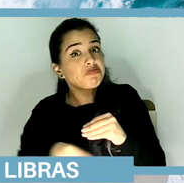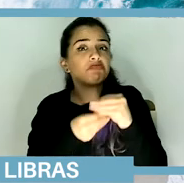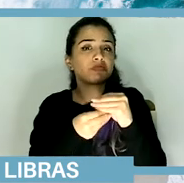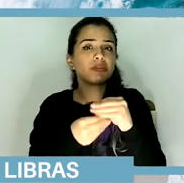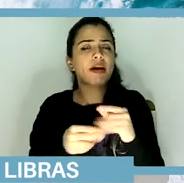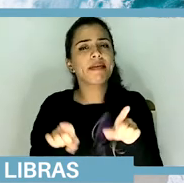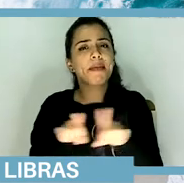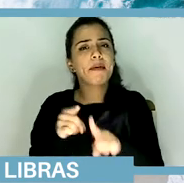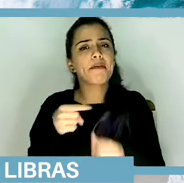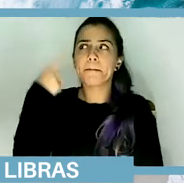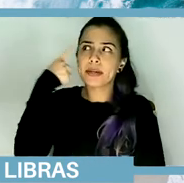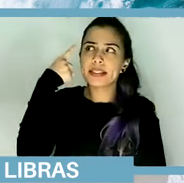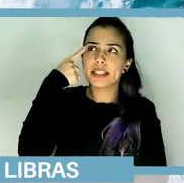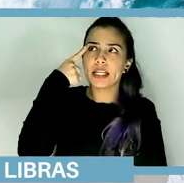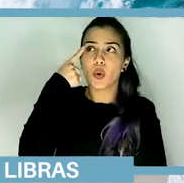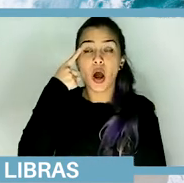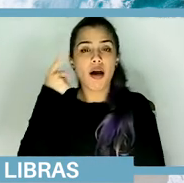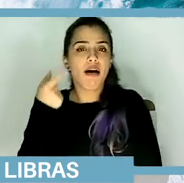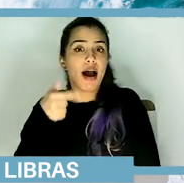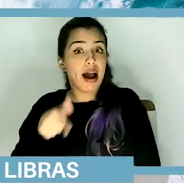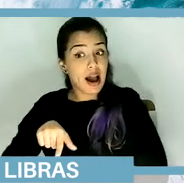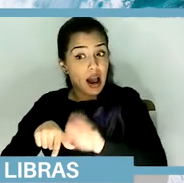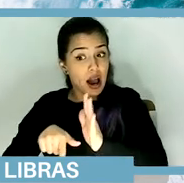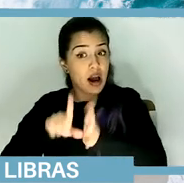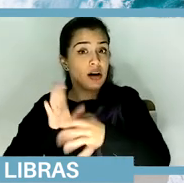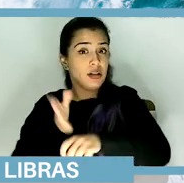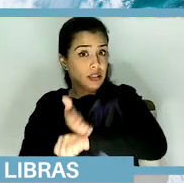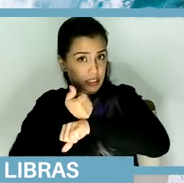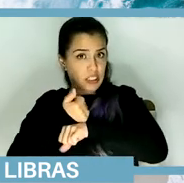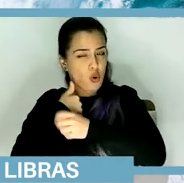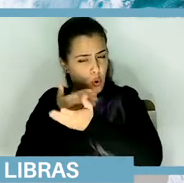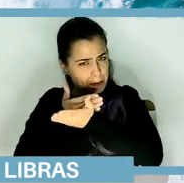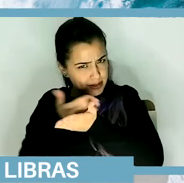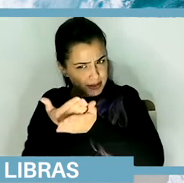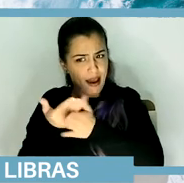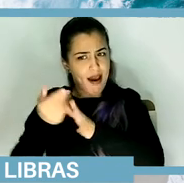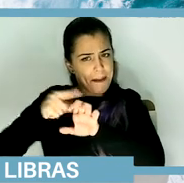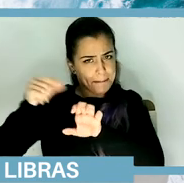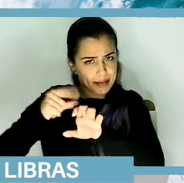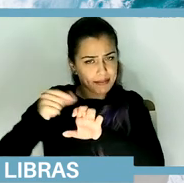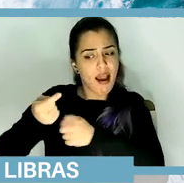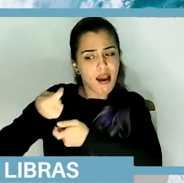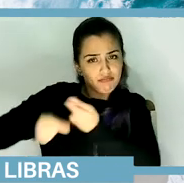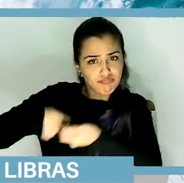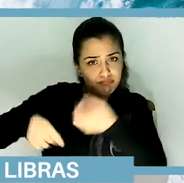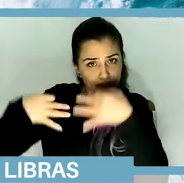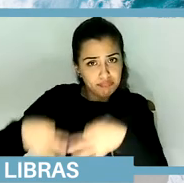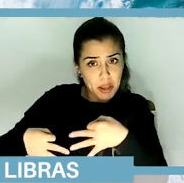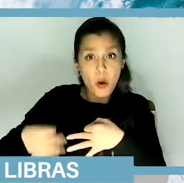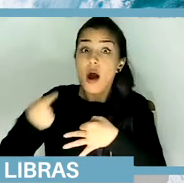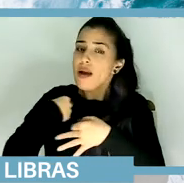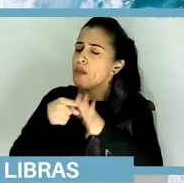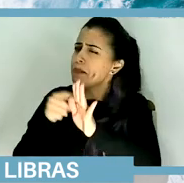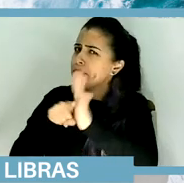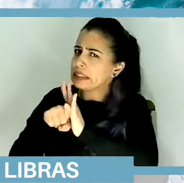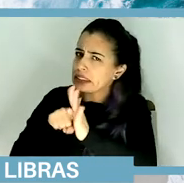claro que antes de eu começar a empreender eu estudei muito fiz um monte de curso comecei com muita gente que estava empreendendo isso é fundamental mas eu fiquei pensando